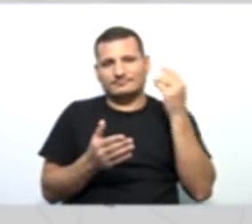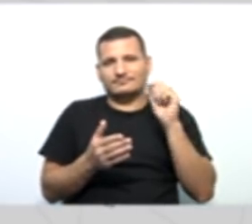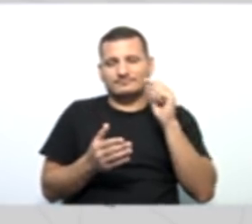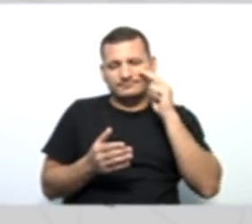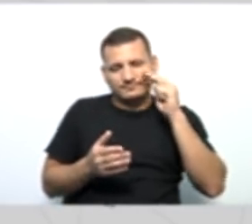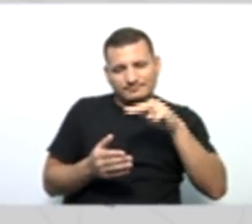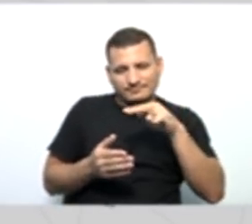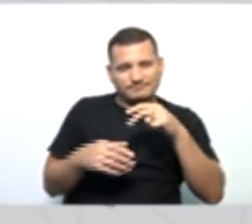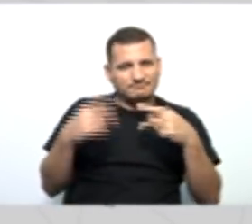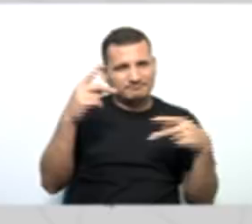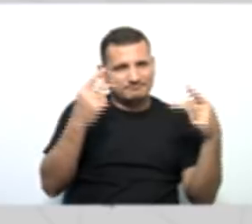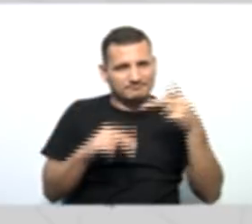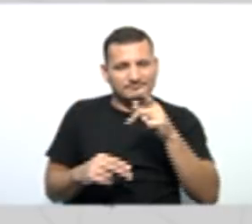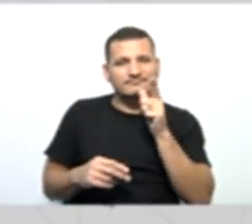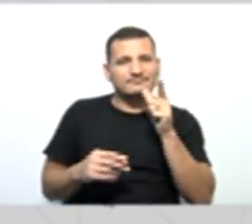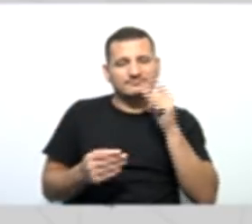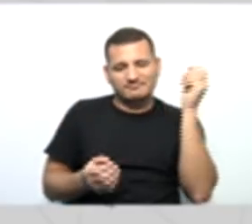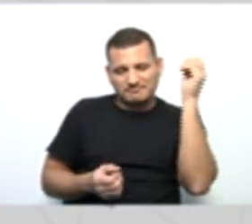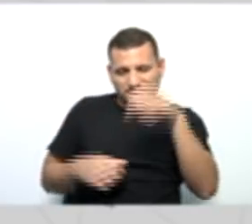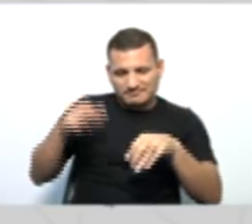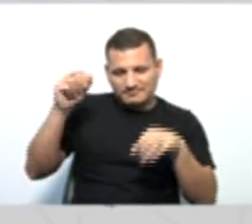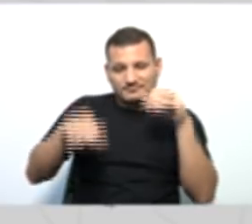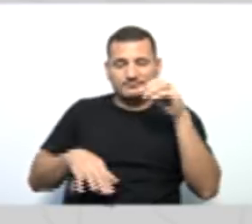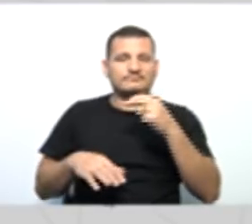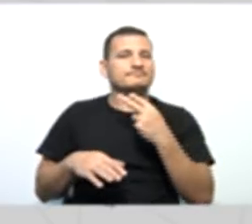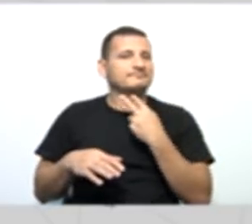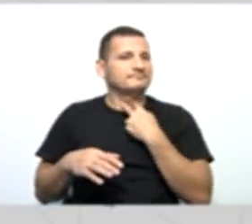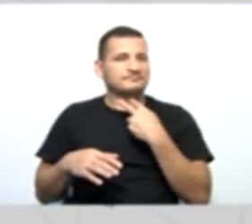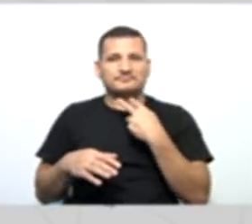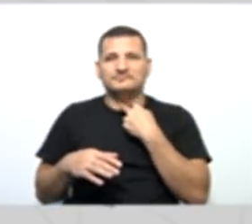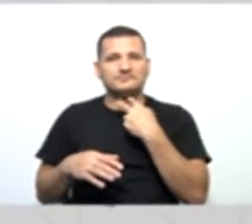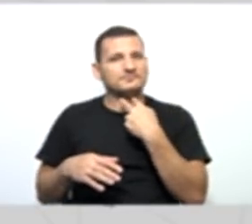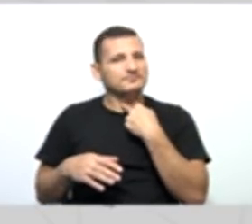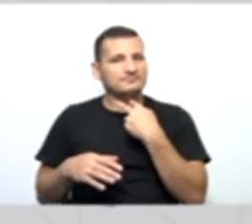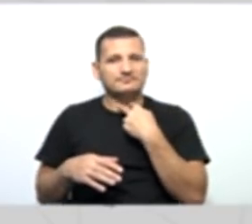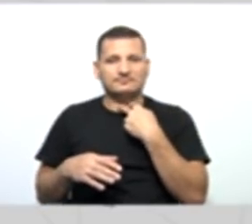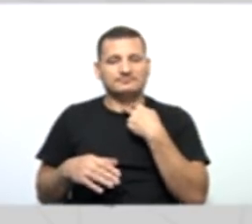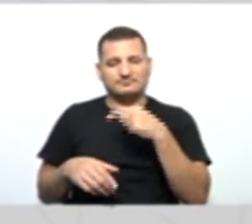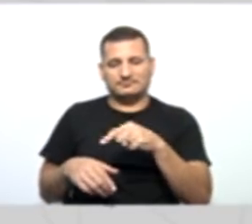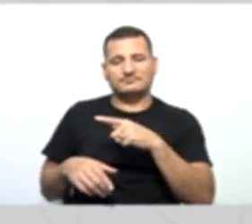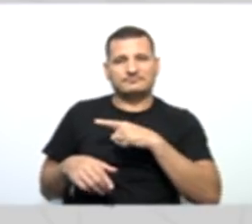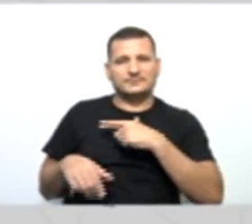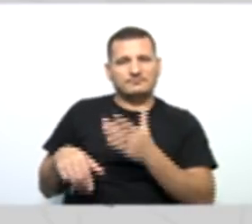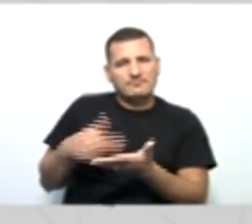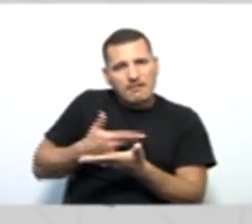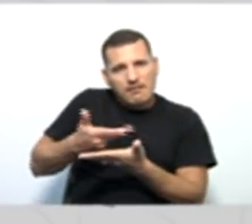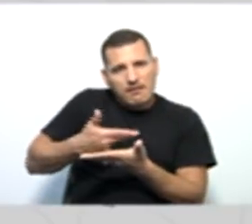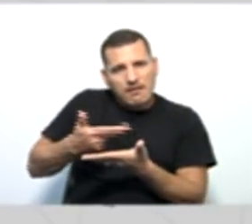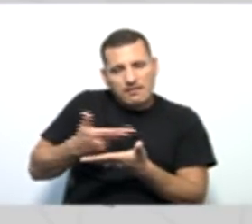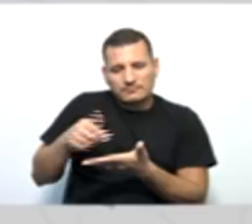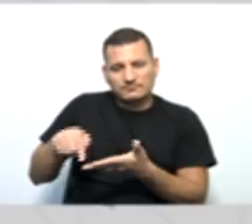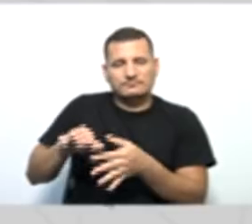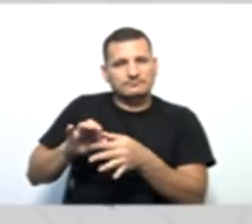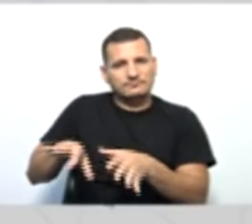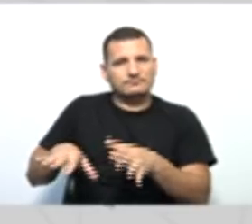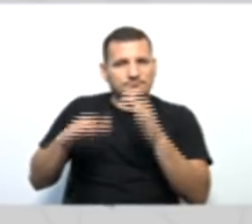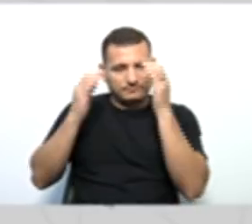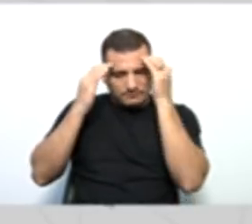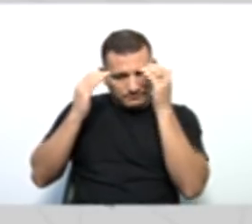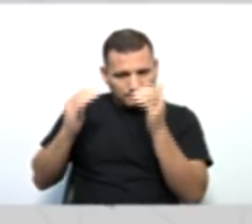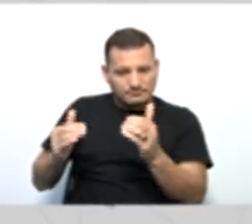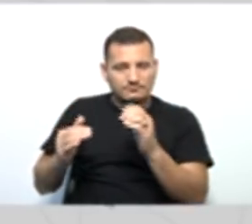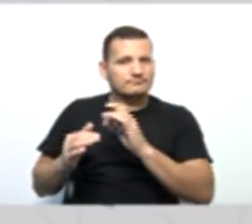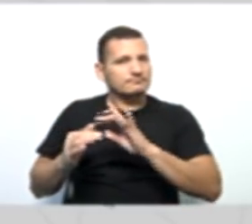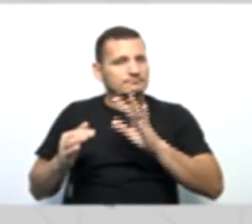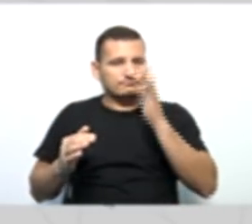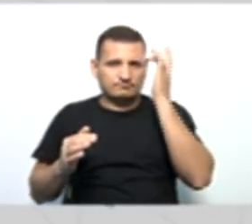caboclo, joga água benta em cima, joga não sei o quê. Não, para com isso. Ela, o momento dela, tá tendo uma convulsão. Muito respeito nessa hora, a gente não sabe